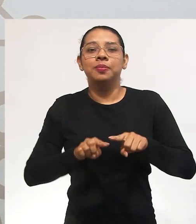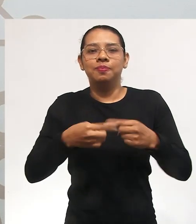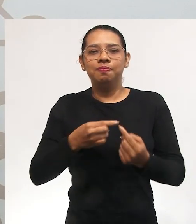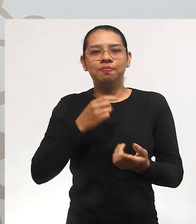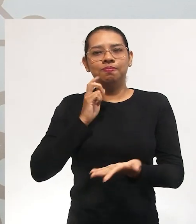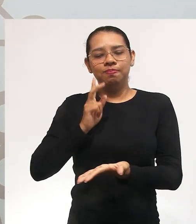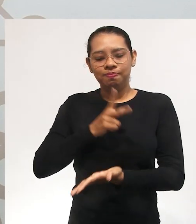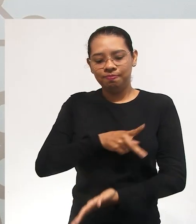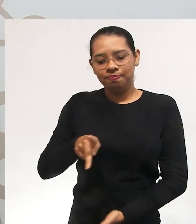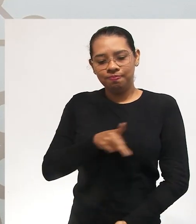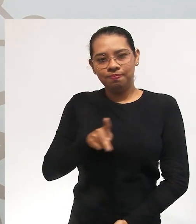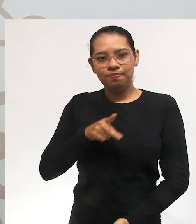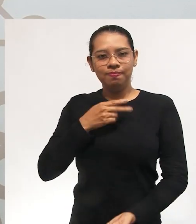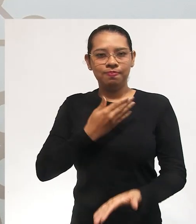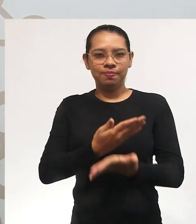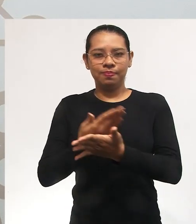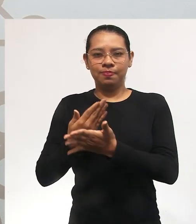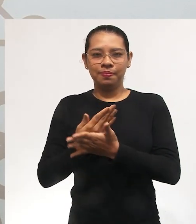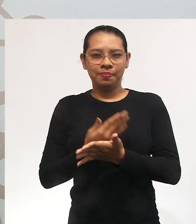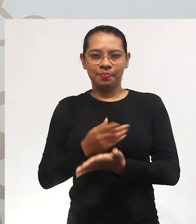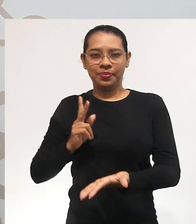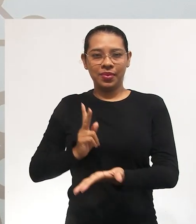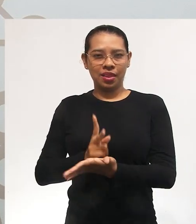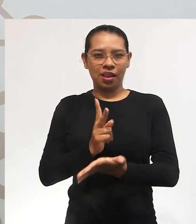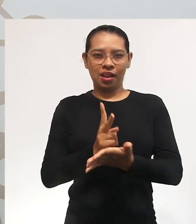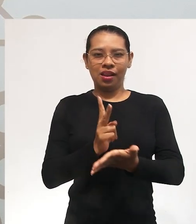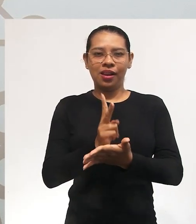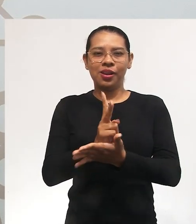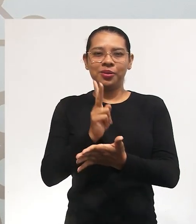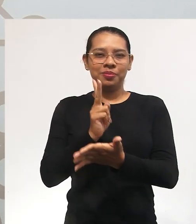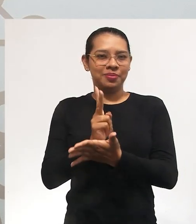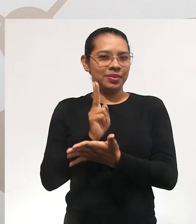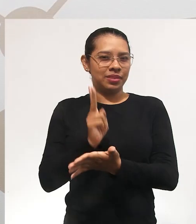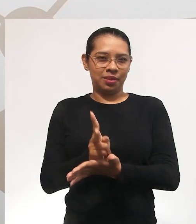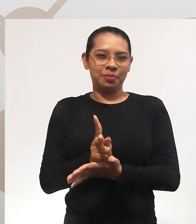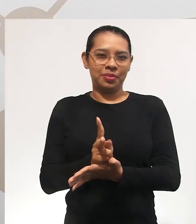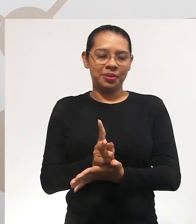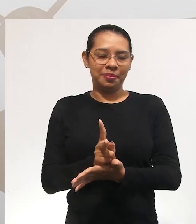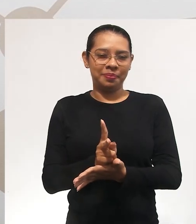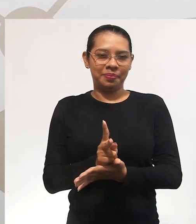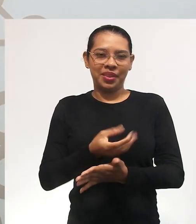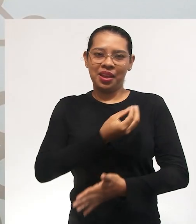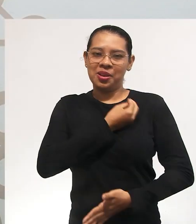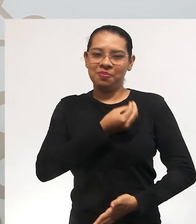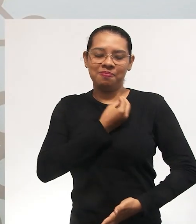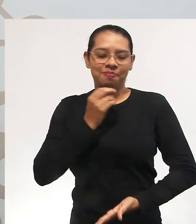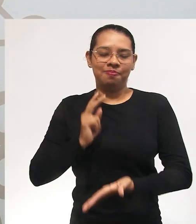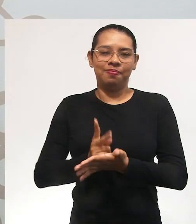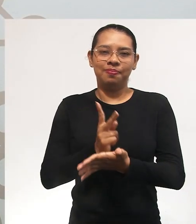Tira o cavalinho da chuva, porque professor estuda sempre, cotidianamente. O resto da vida. O resto